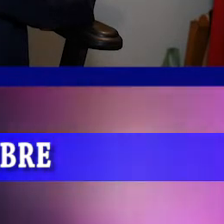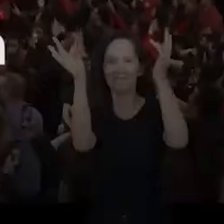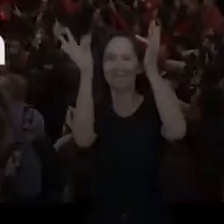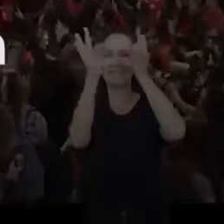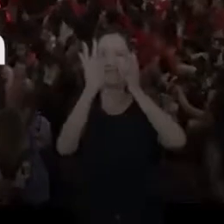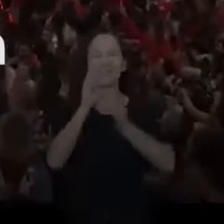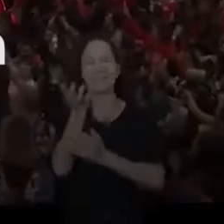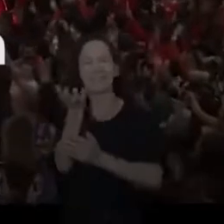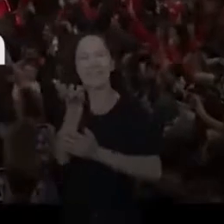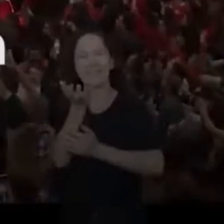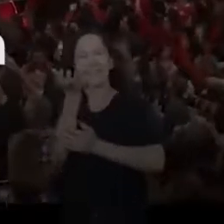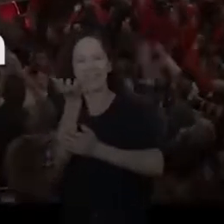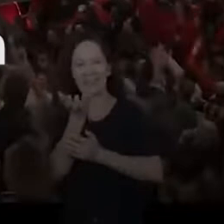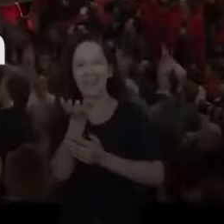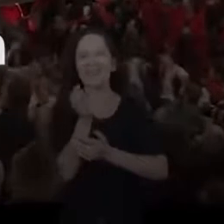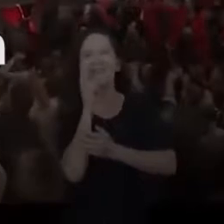eso.